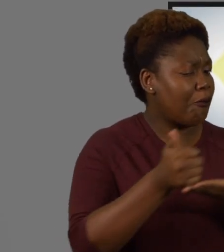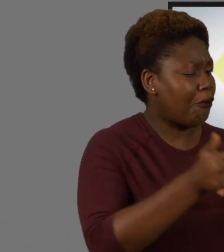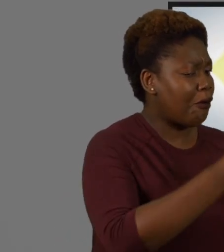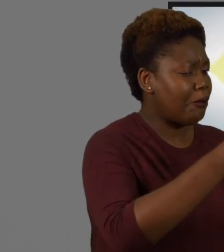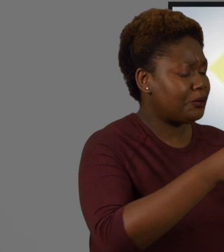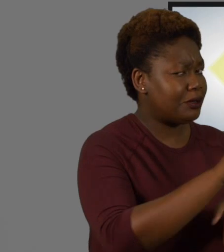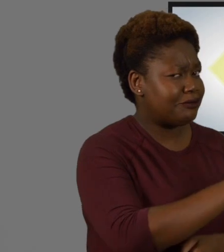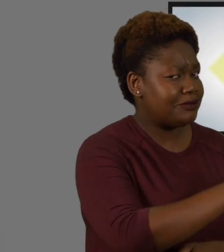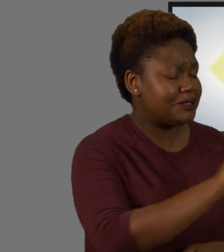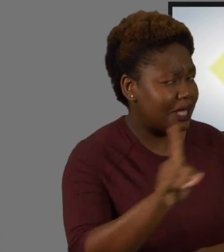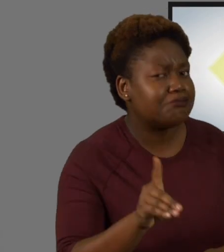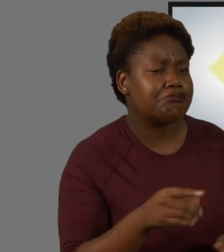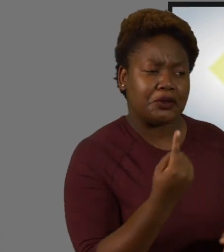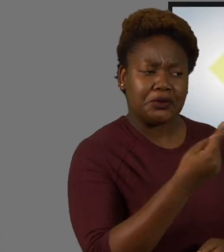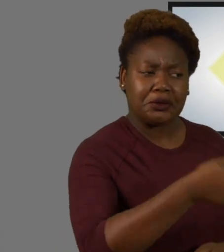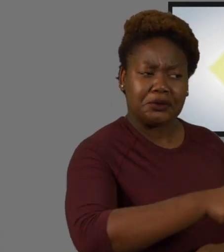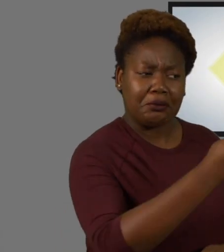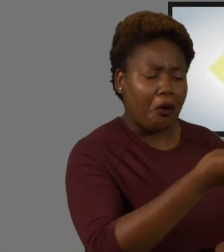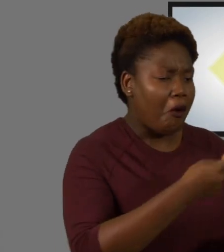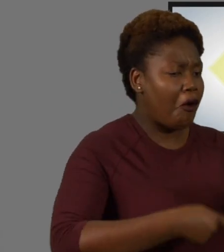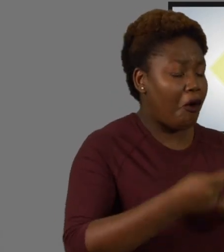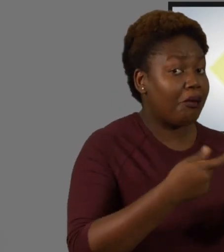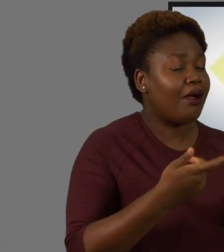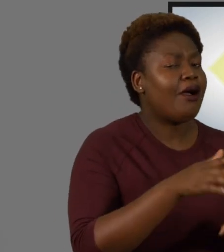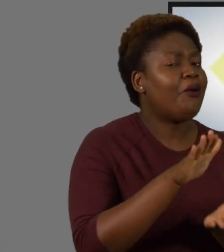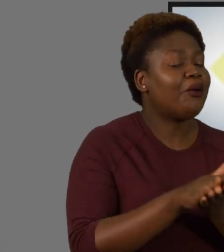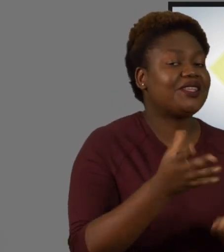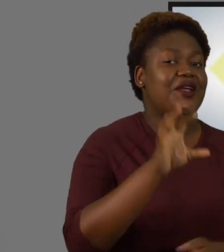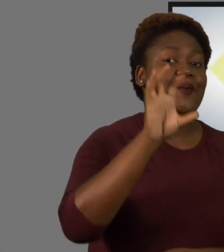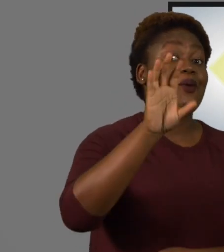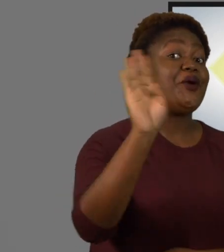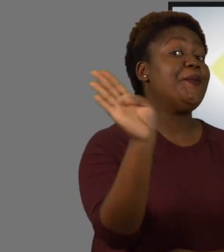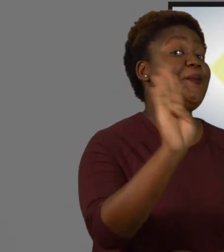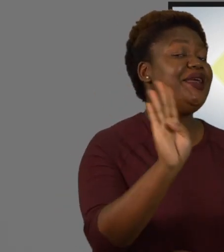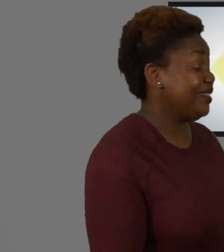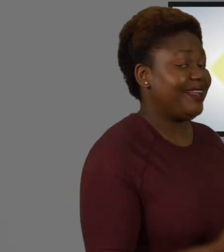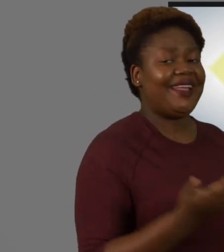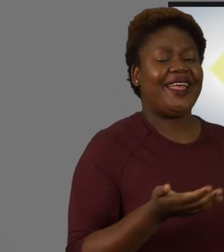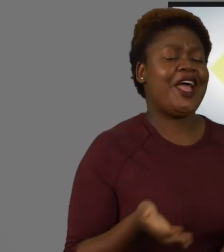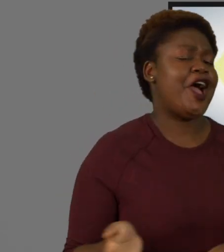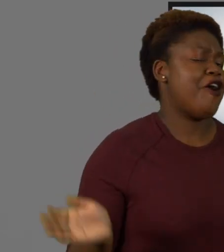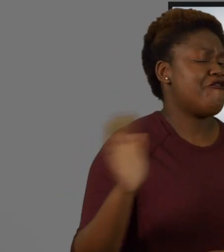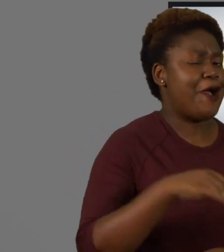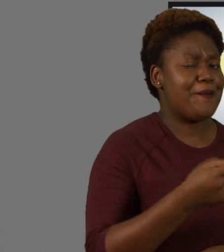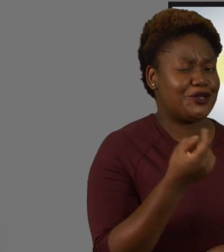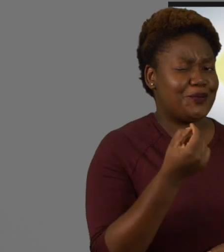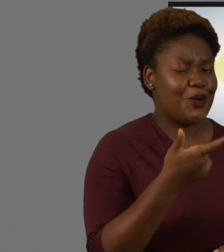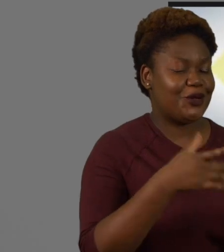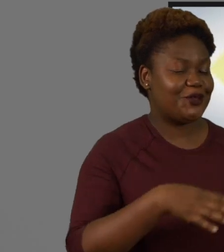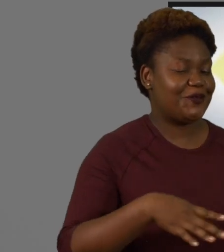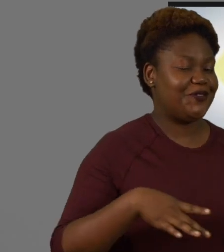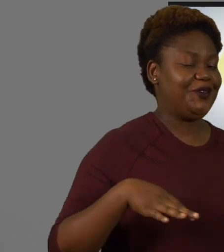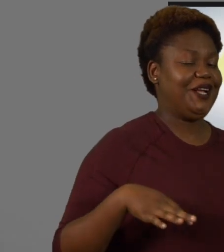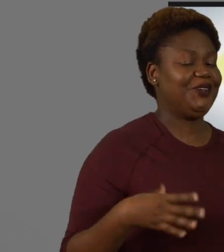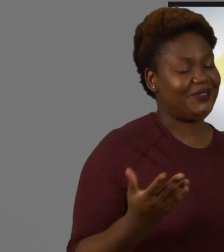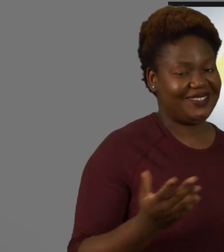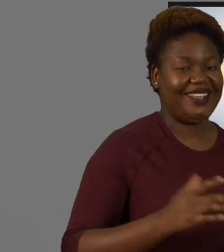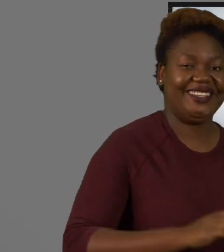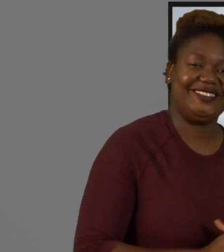Africa Beta ajuda jovens com deficiência a criarem autoemprego. Vamos a mais um curtíssimo